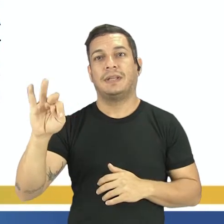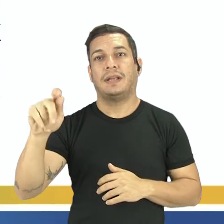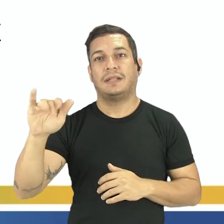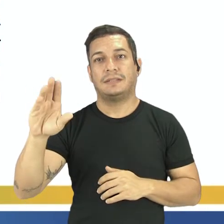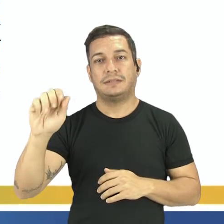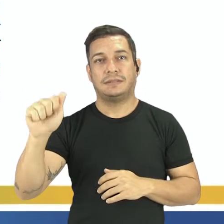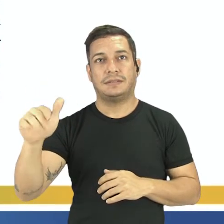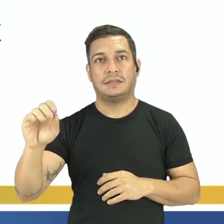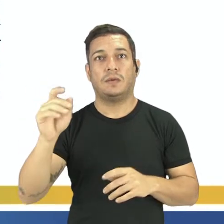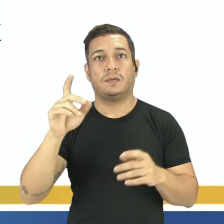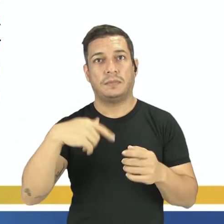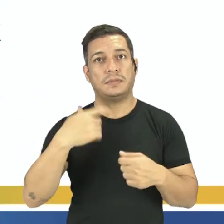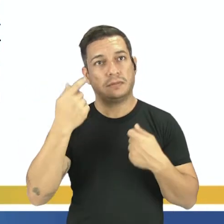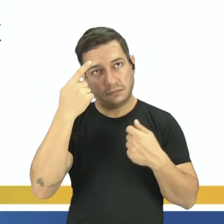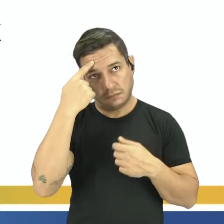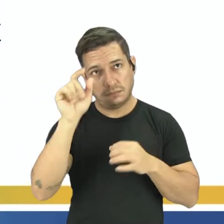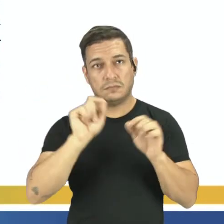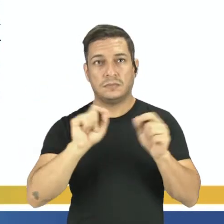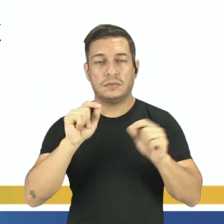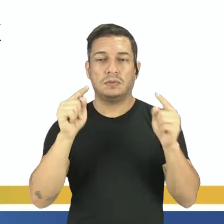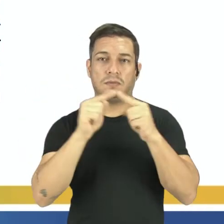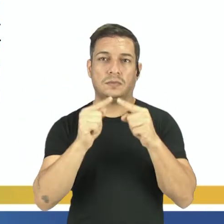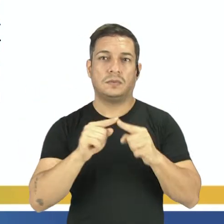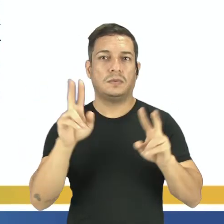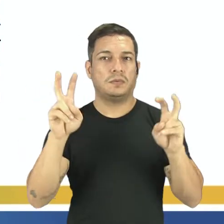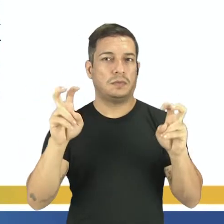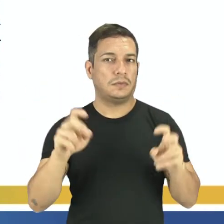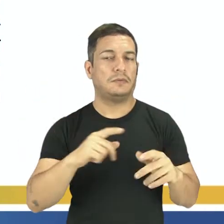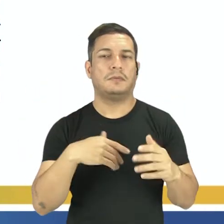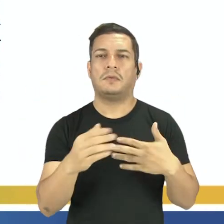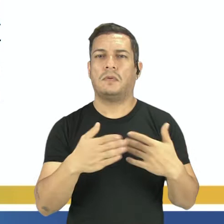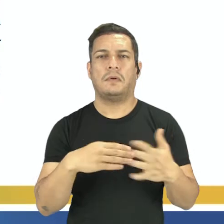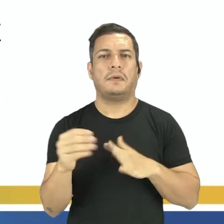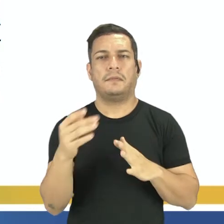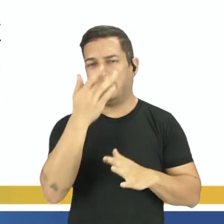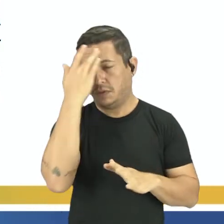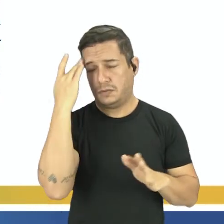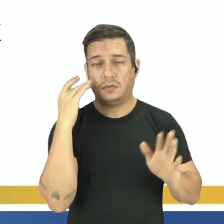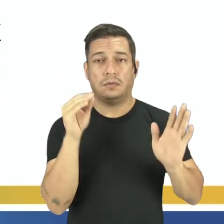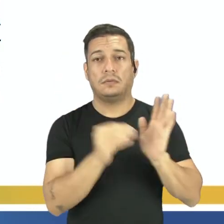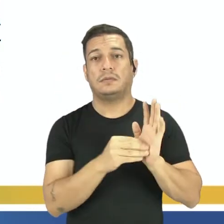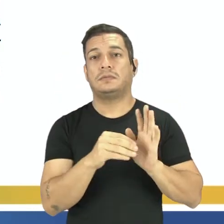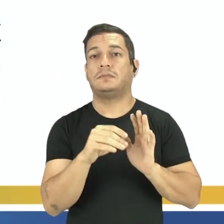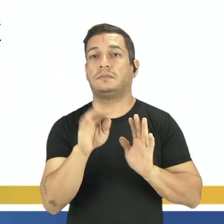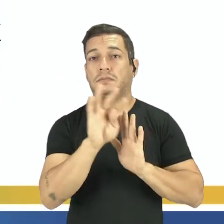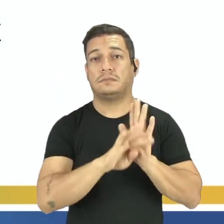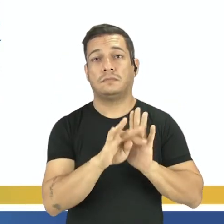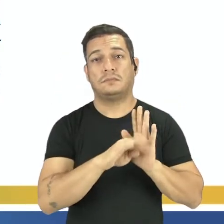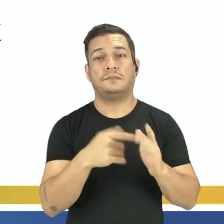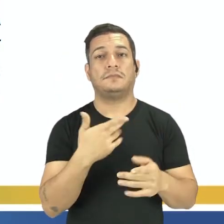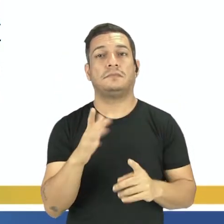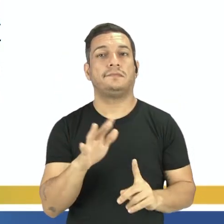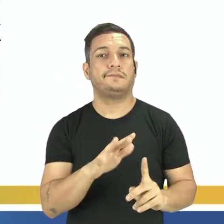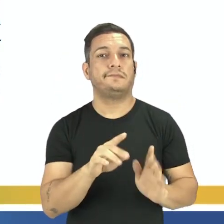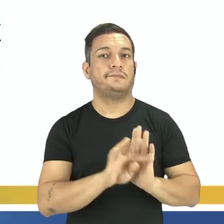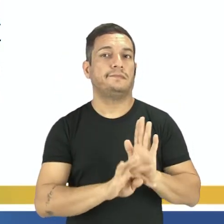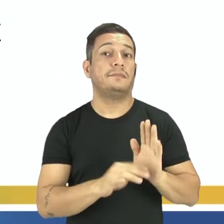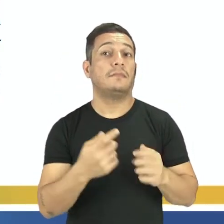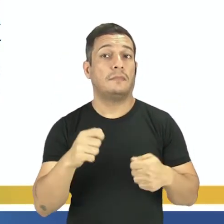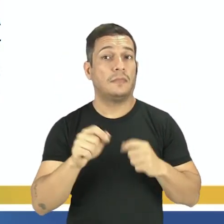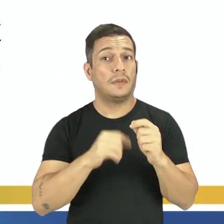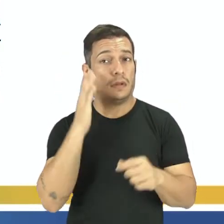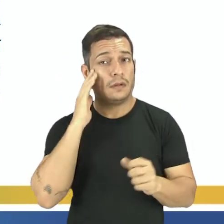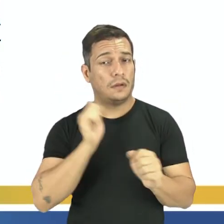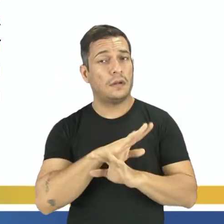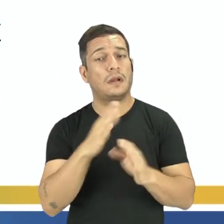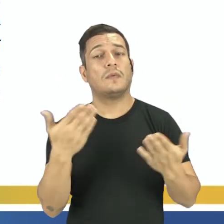elaborados e ter uma ligação com o tema, né? Então não é só colocar qualquer pessoa ali naquele texto, qualquer influência naquele texto. Você tem que